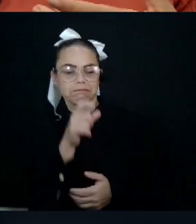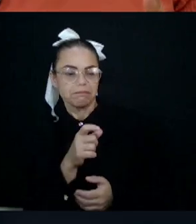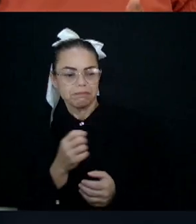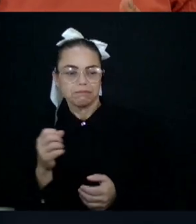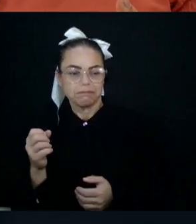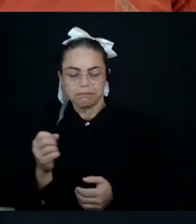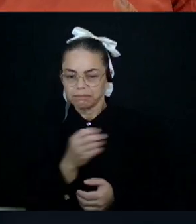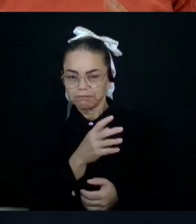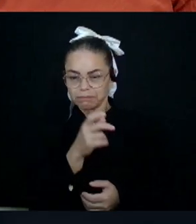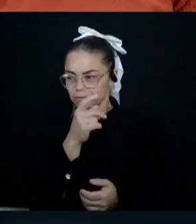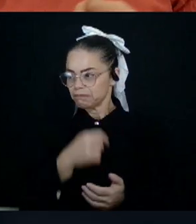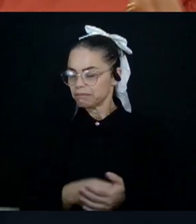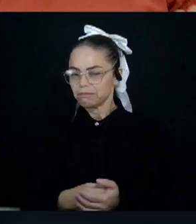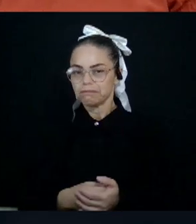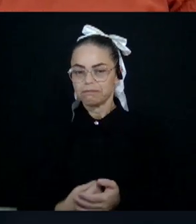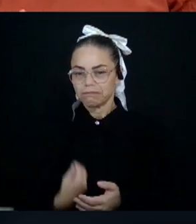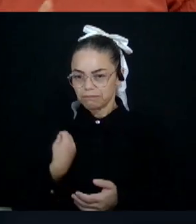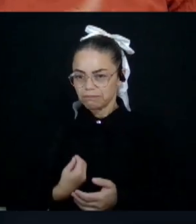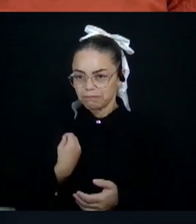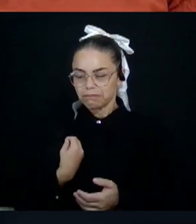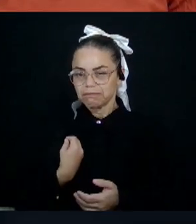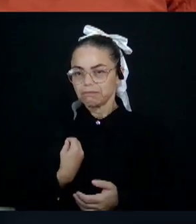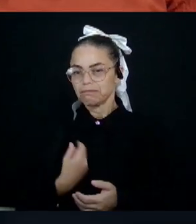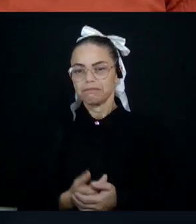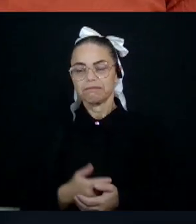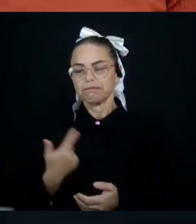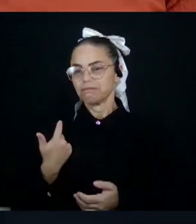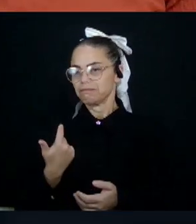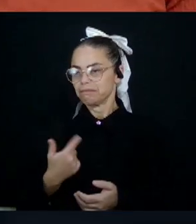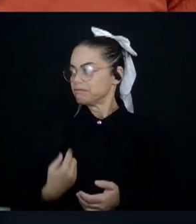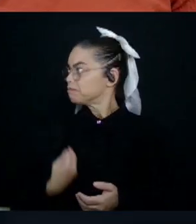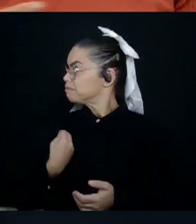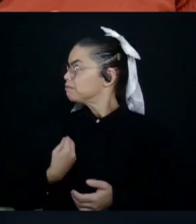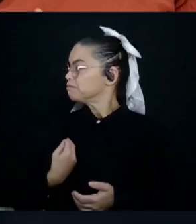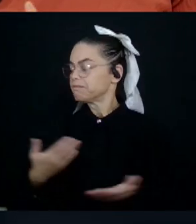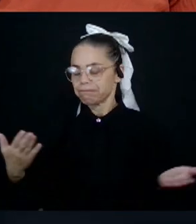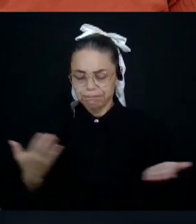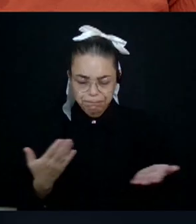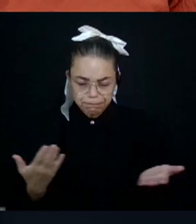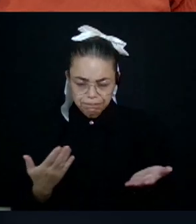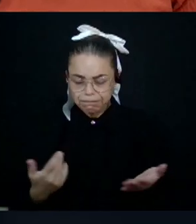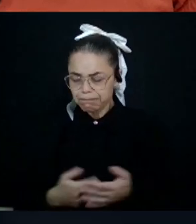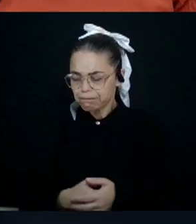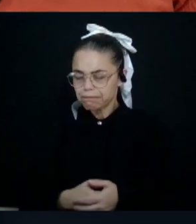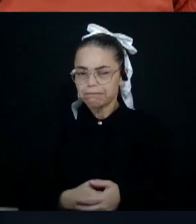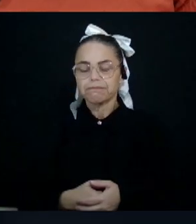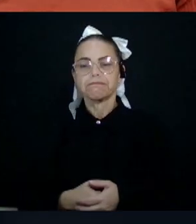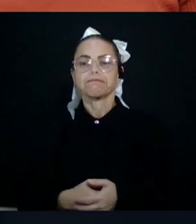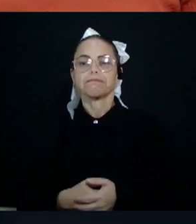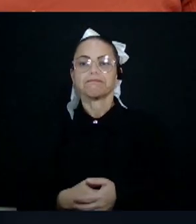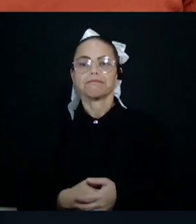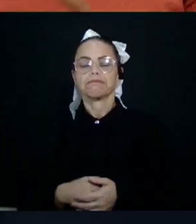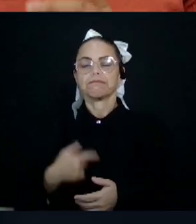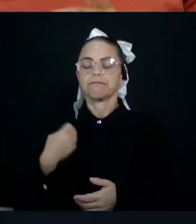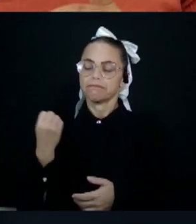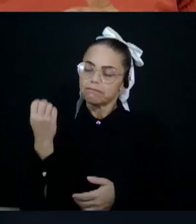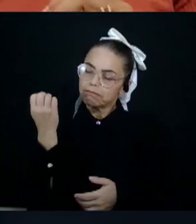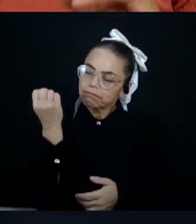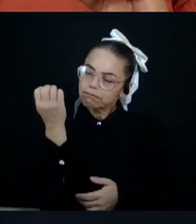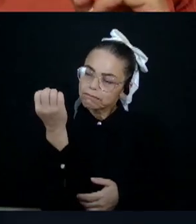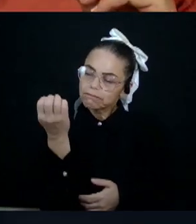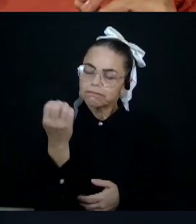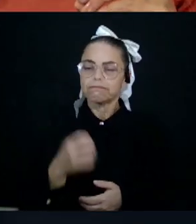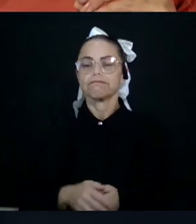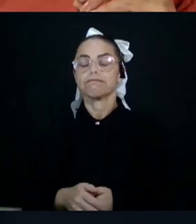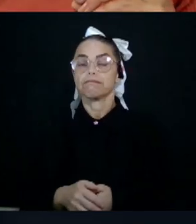viver de uma forma que você não vive no seu aqui e no agora, né? E você vive isso na viagem. Muita gente,